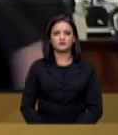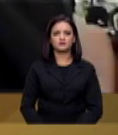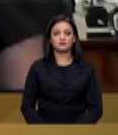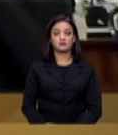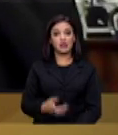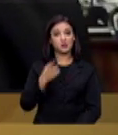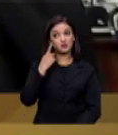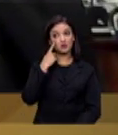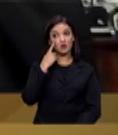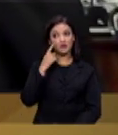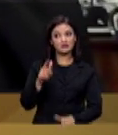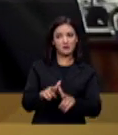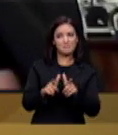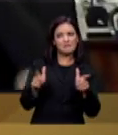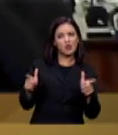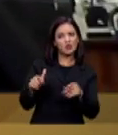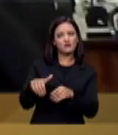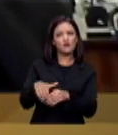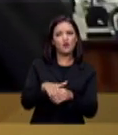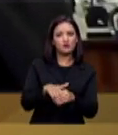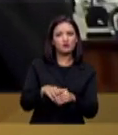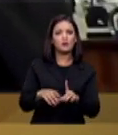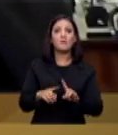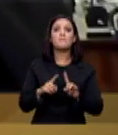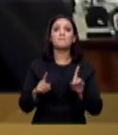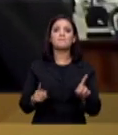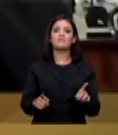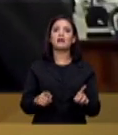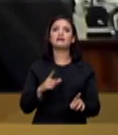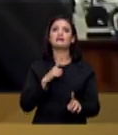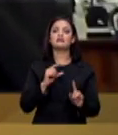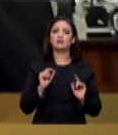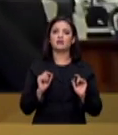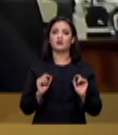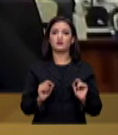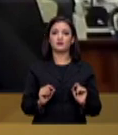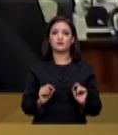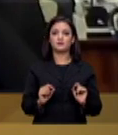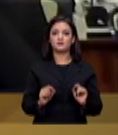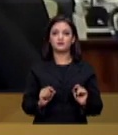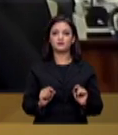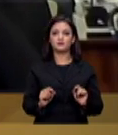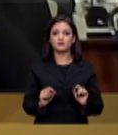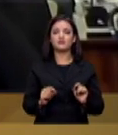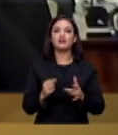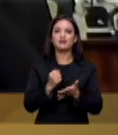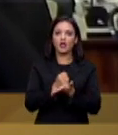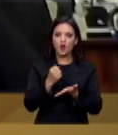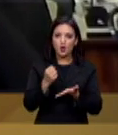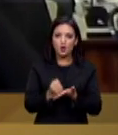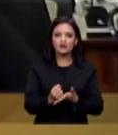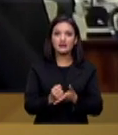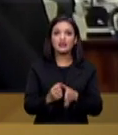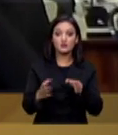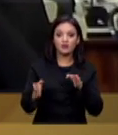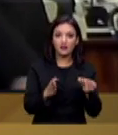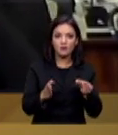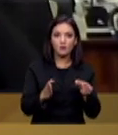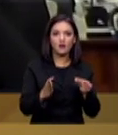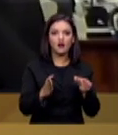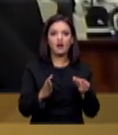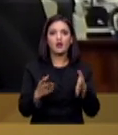está partindo, é de que há uma perpetuação fática de reiteradas contratações temporárias em Ceará a